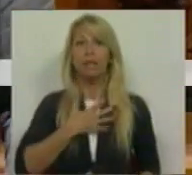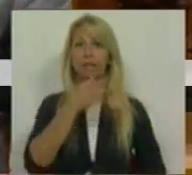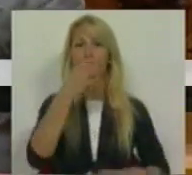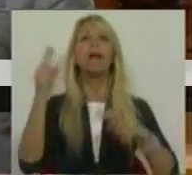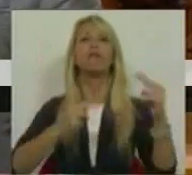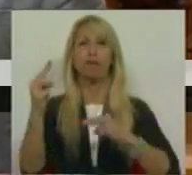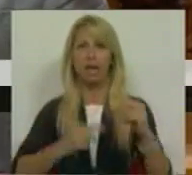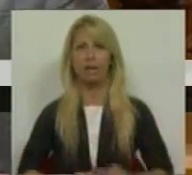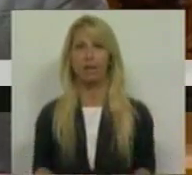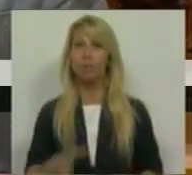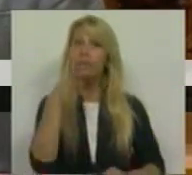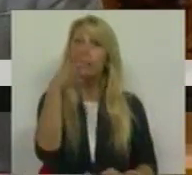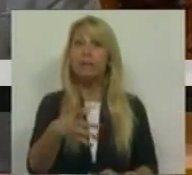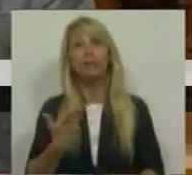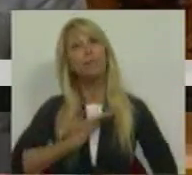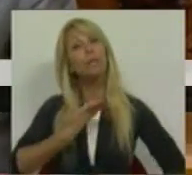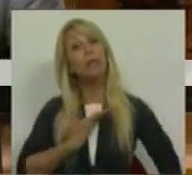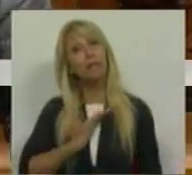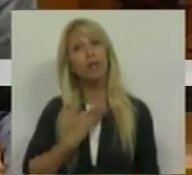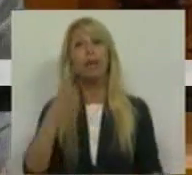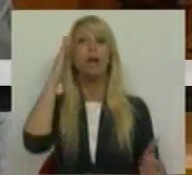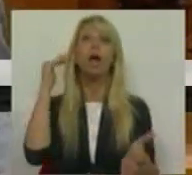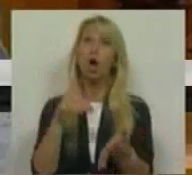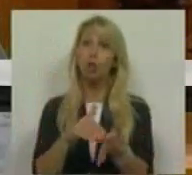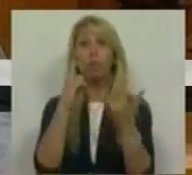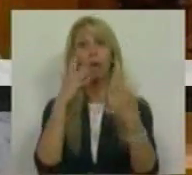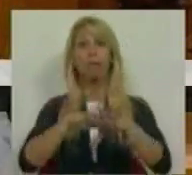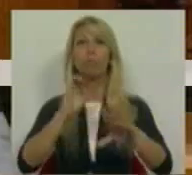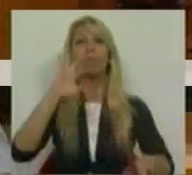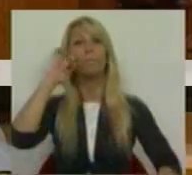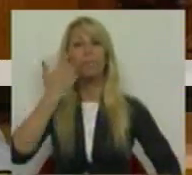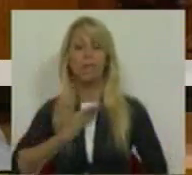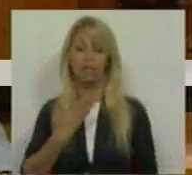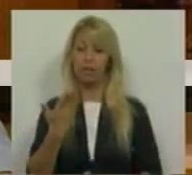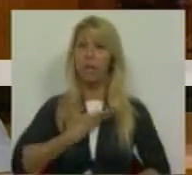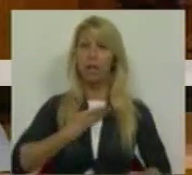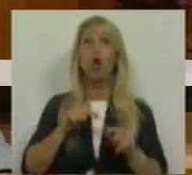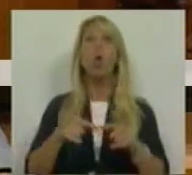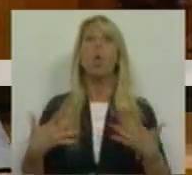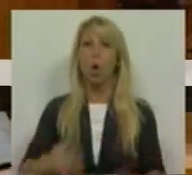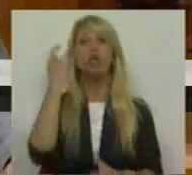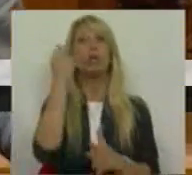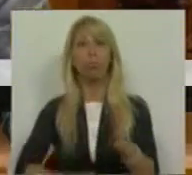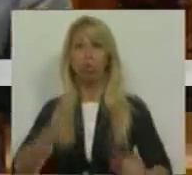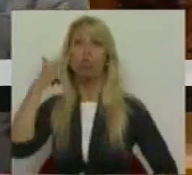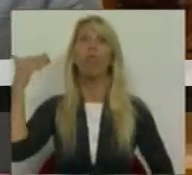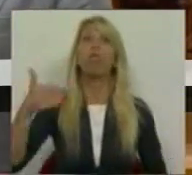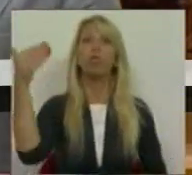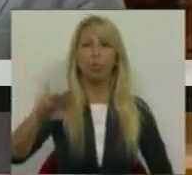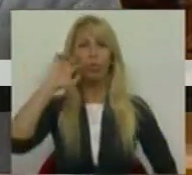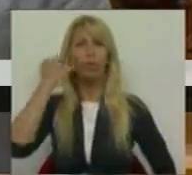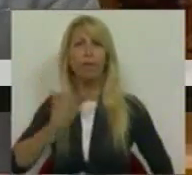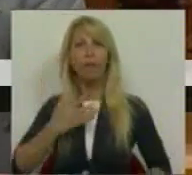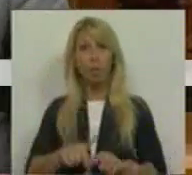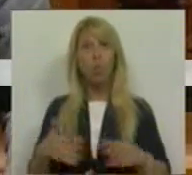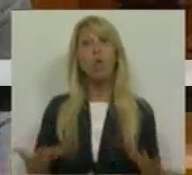Dizia ele que a dívida é resultado do déficit. A dívida de hoje são os impostos do futuro, os déficits de hoje